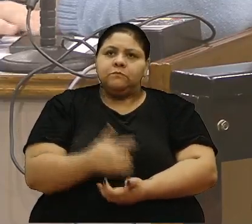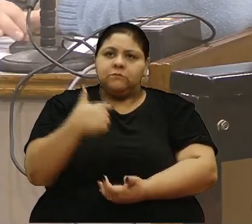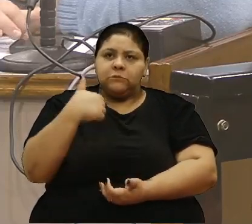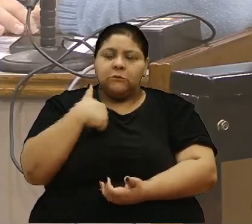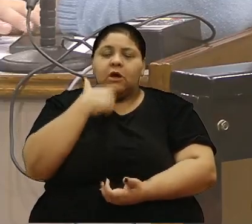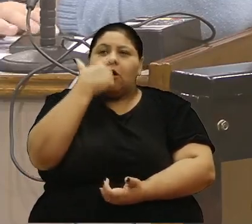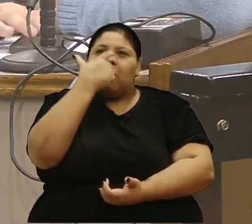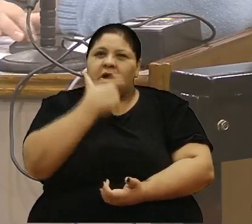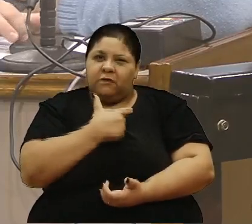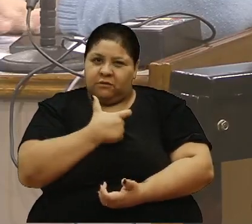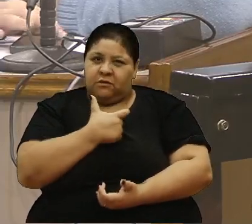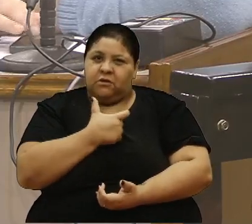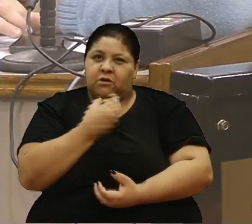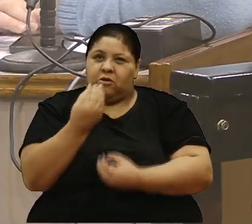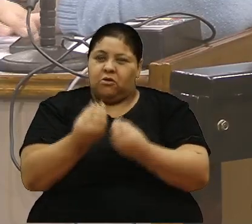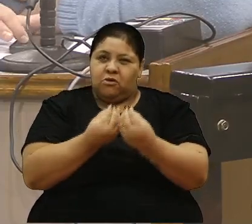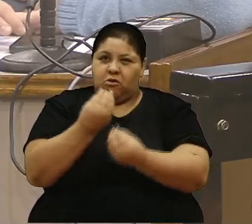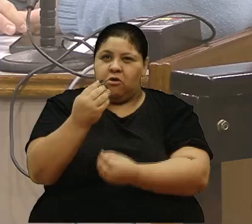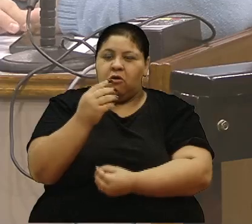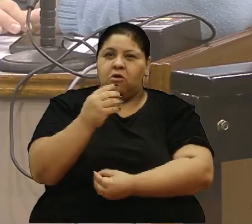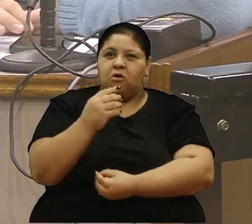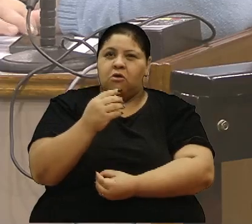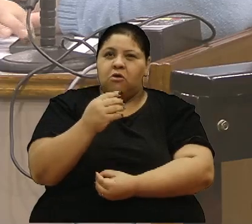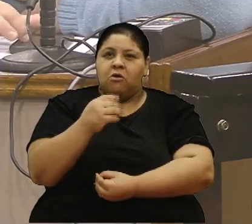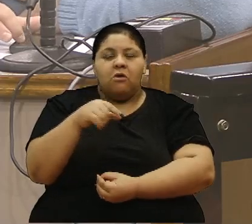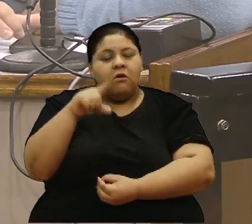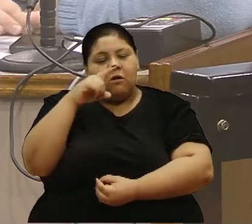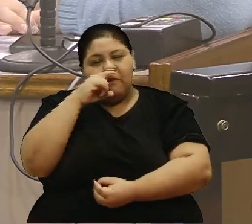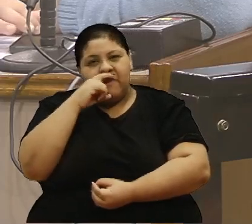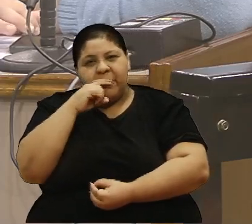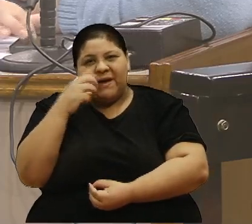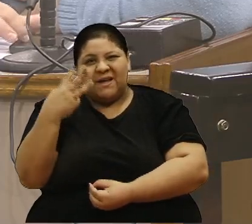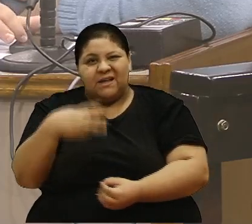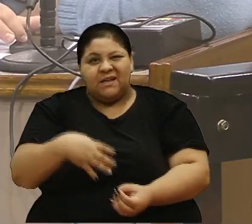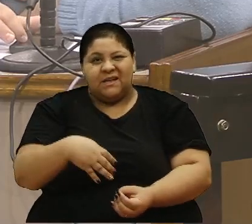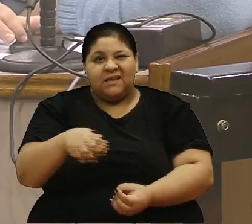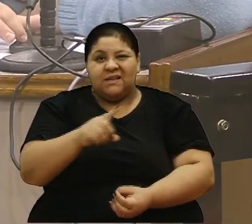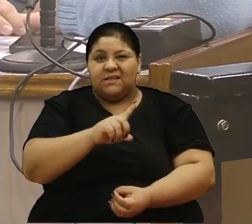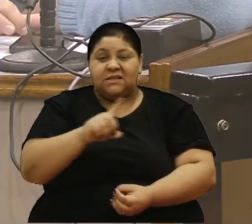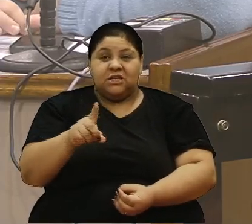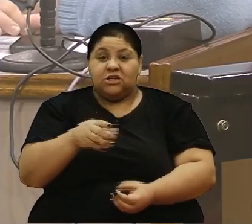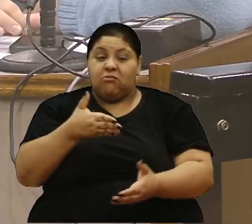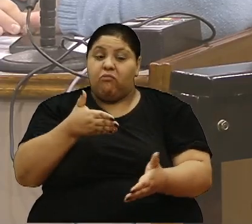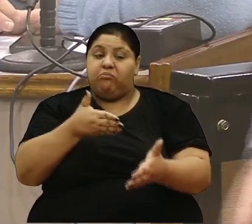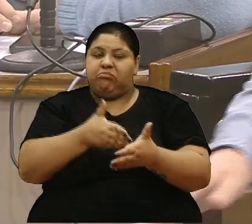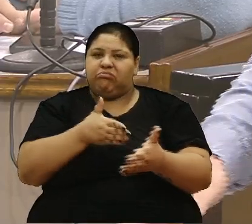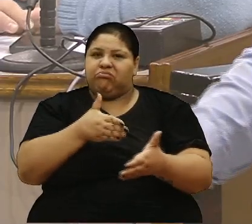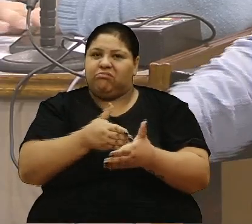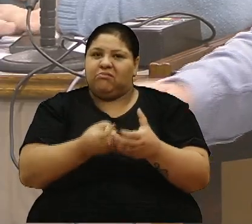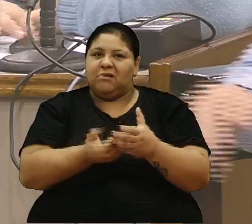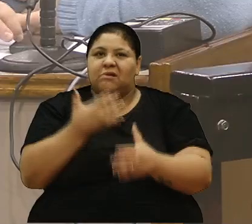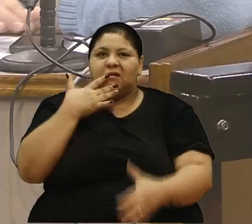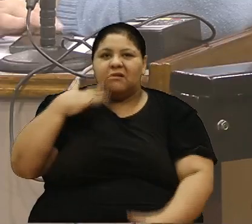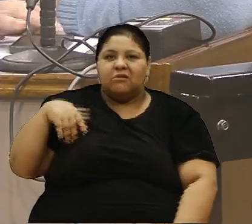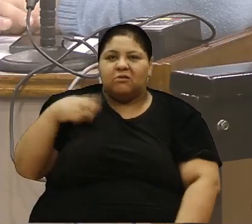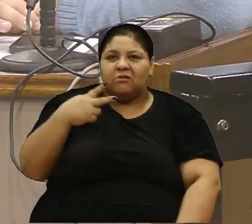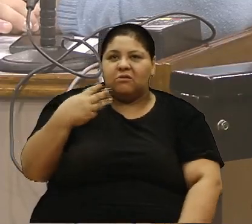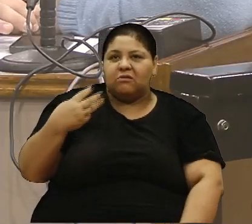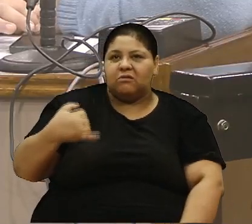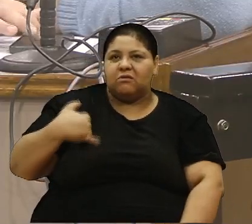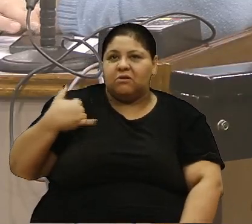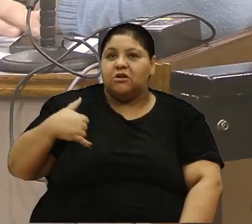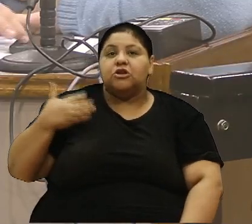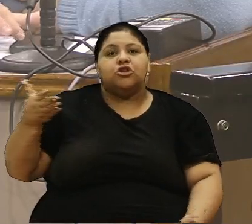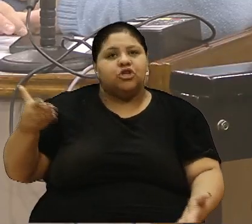acho, como pai que sou também de 3 filhos, que se a gente não impor limites, uma criança de 2, 3 anos já tem que